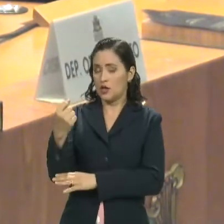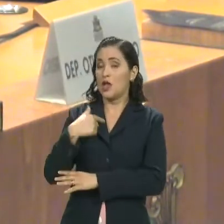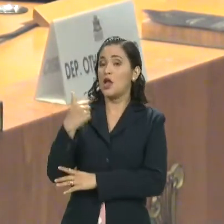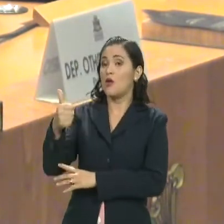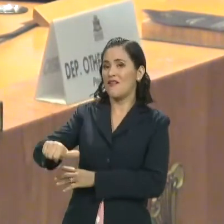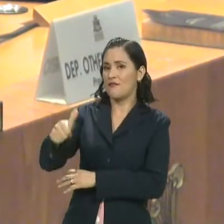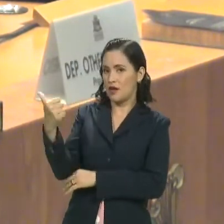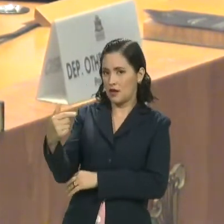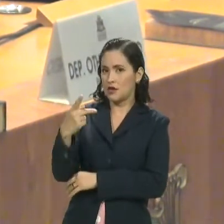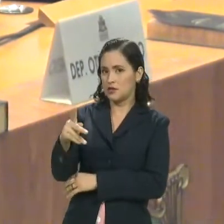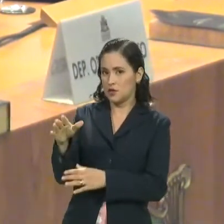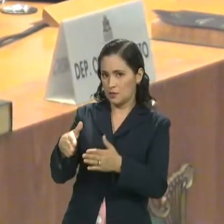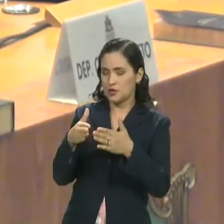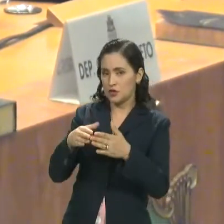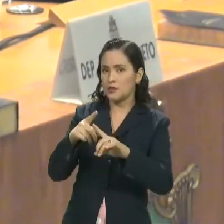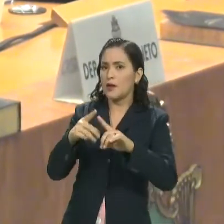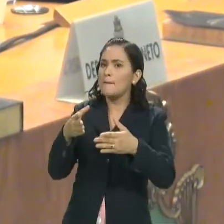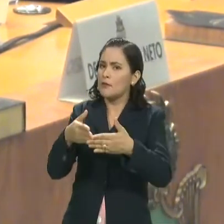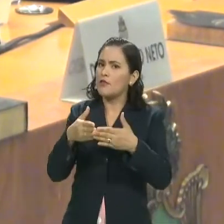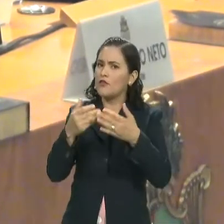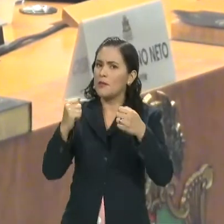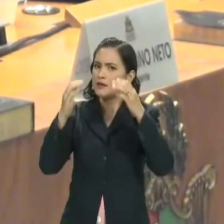mas respeite a fala do orador.